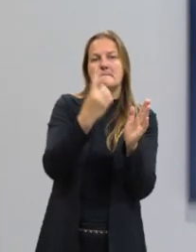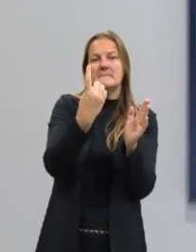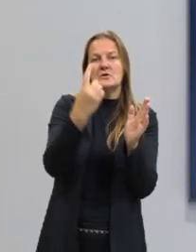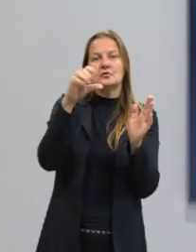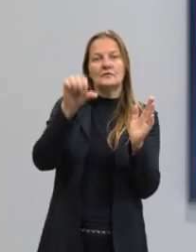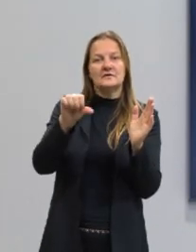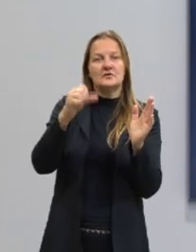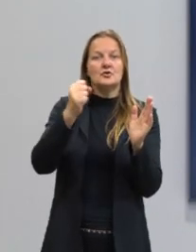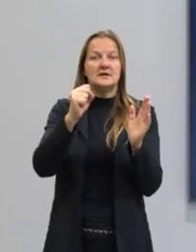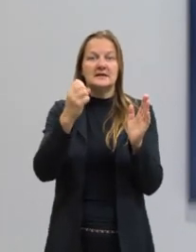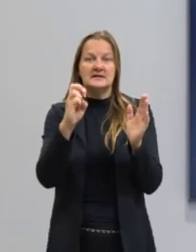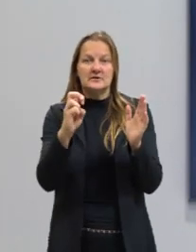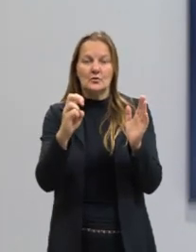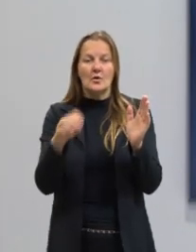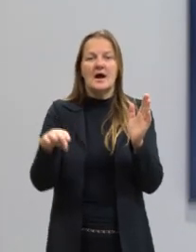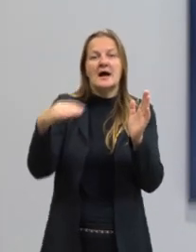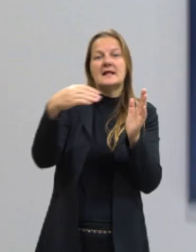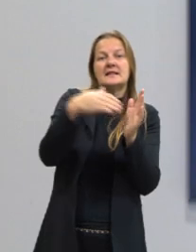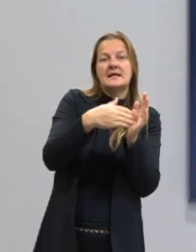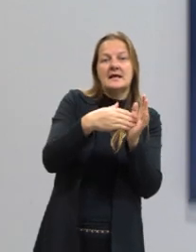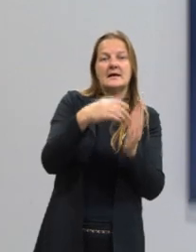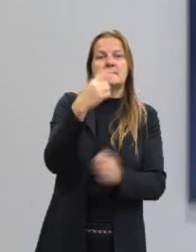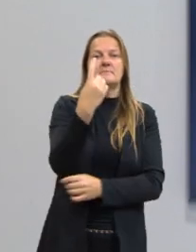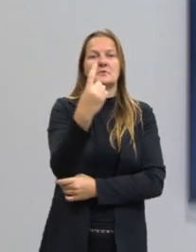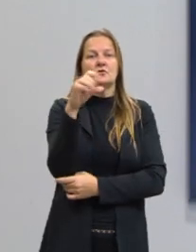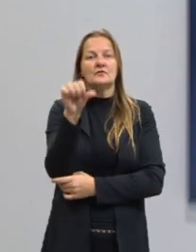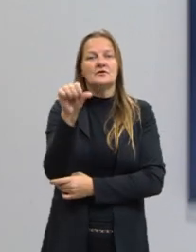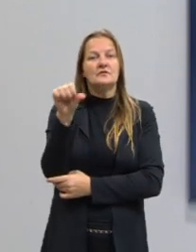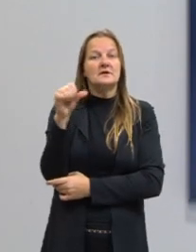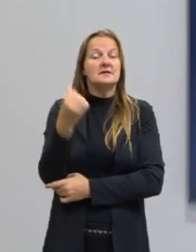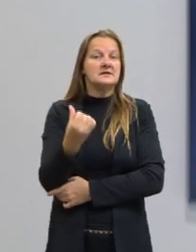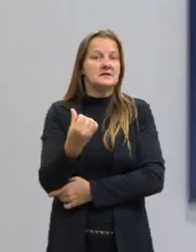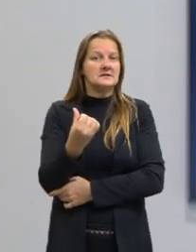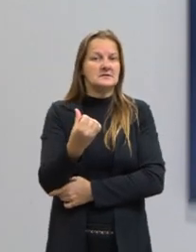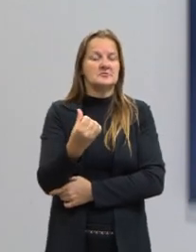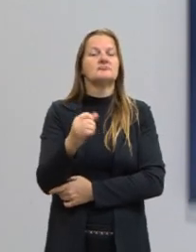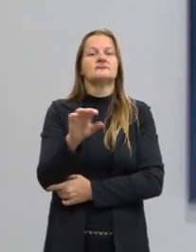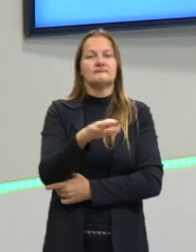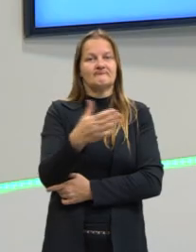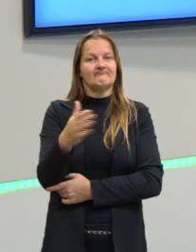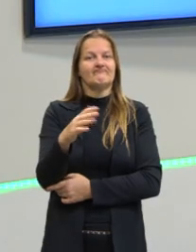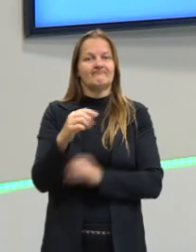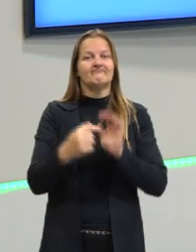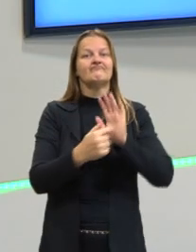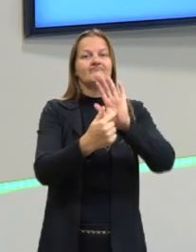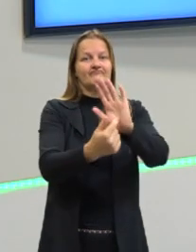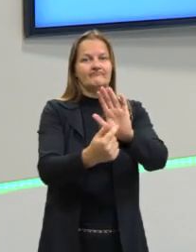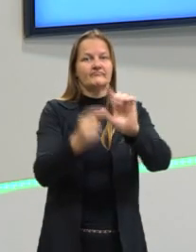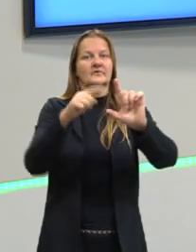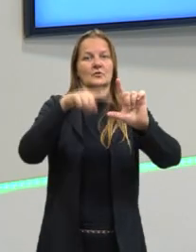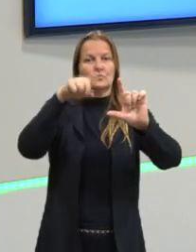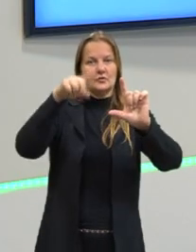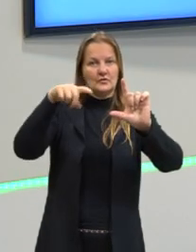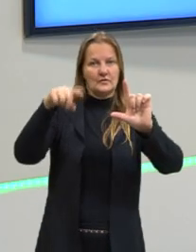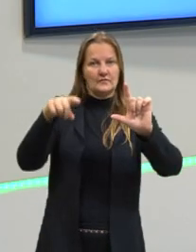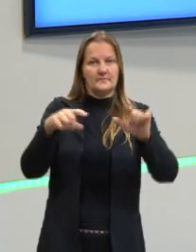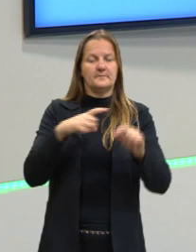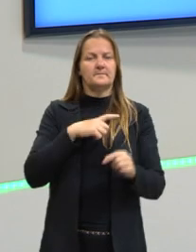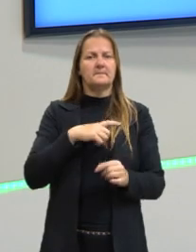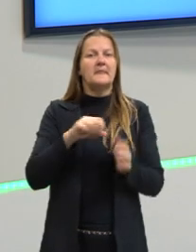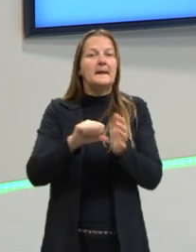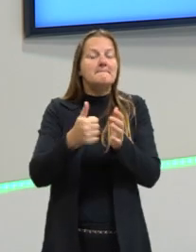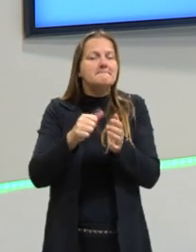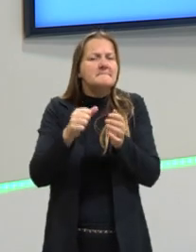de 1985 a 1996 com forma que tô mostrando no gráfico a